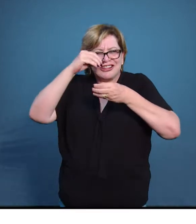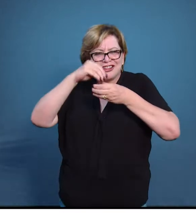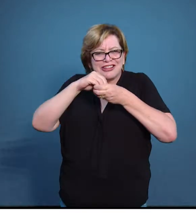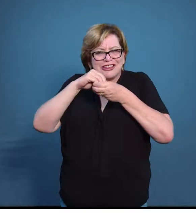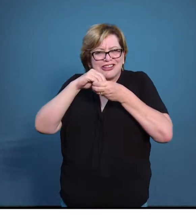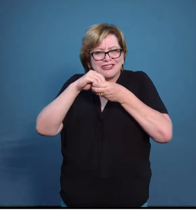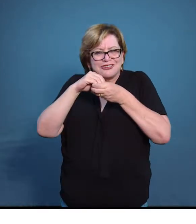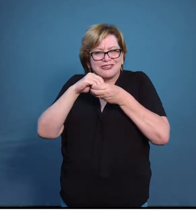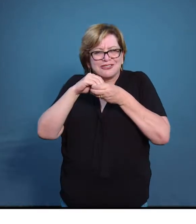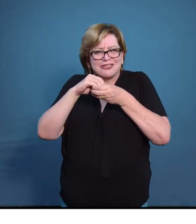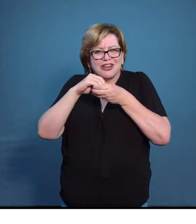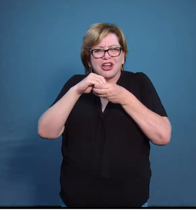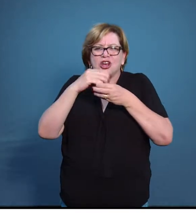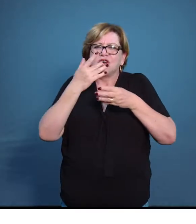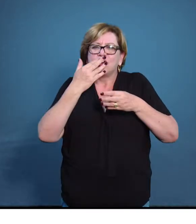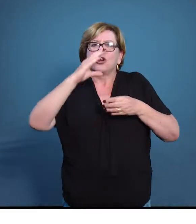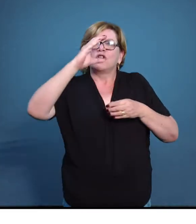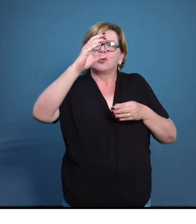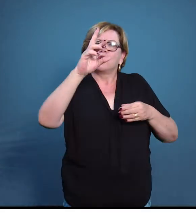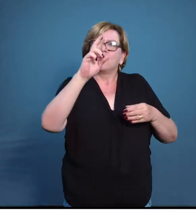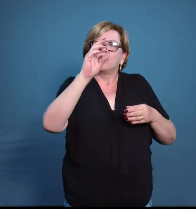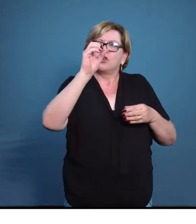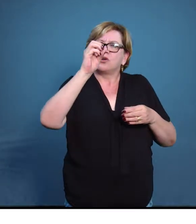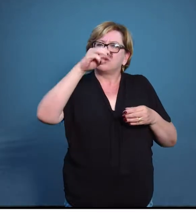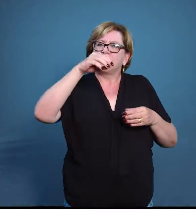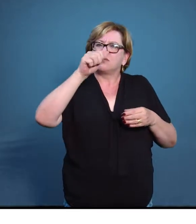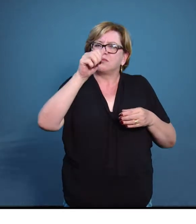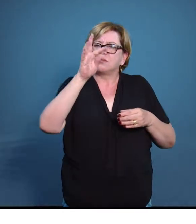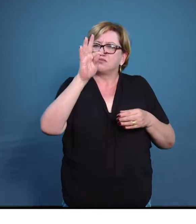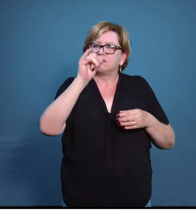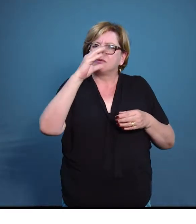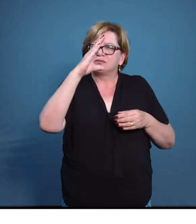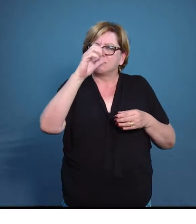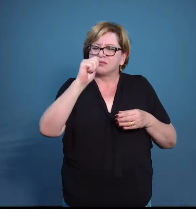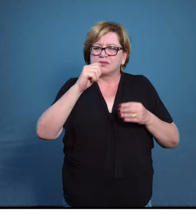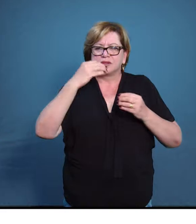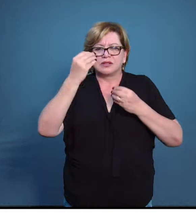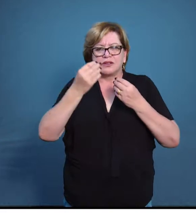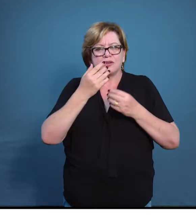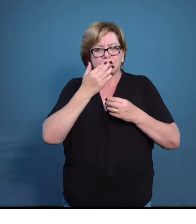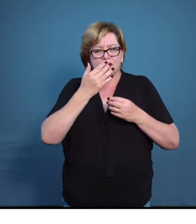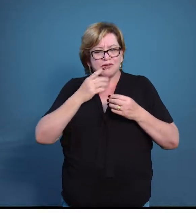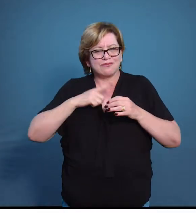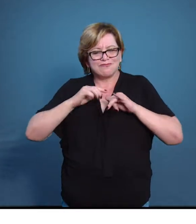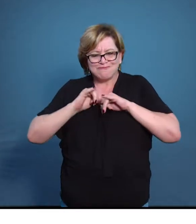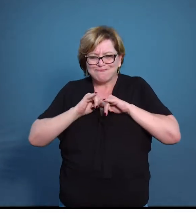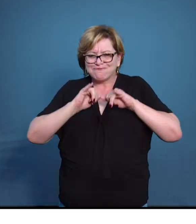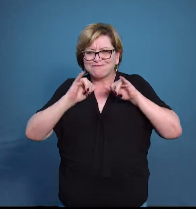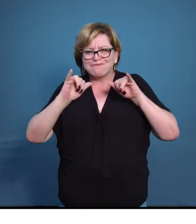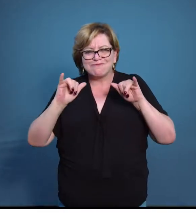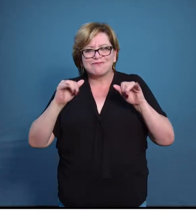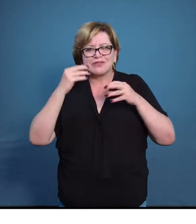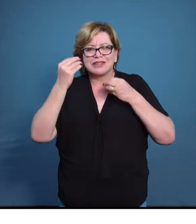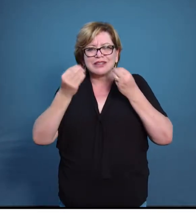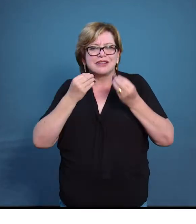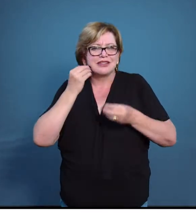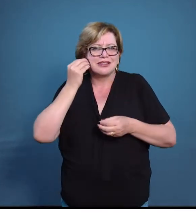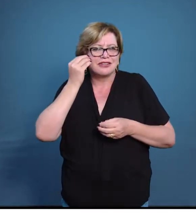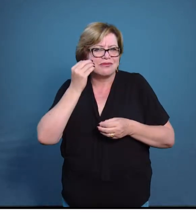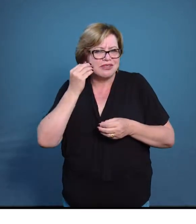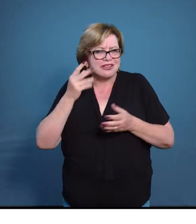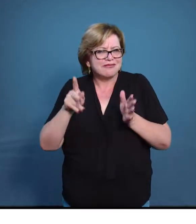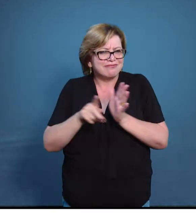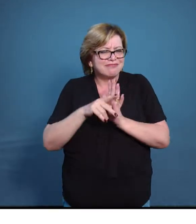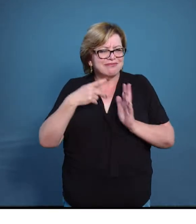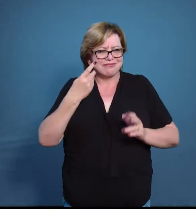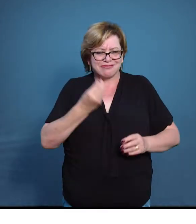uma mesma escala cromática? Essas cores trazem informações de experiências que você